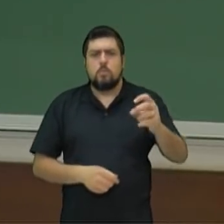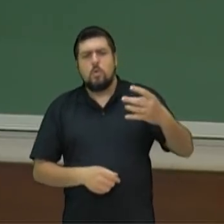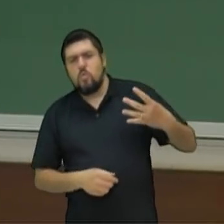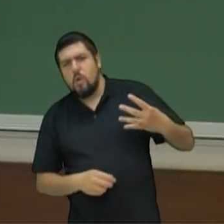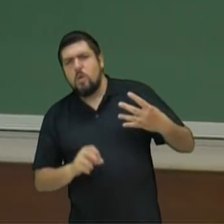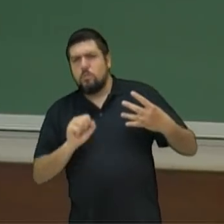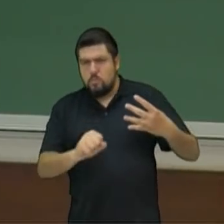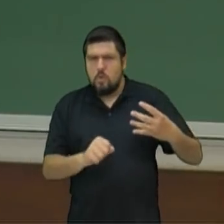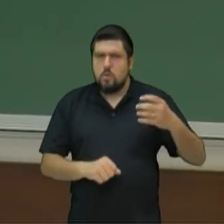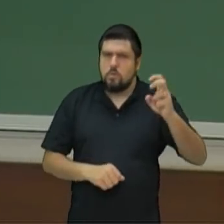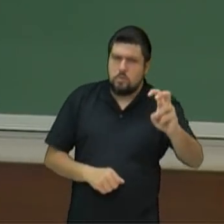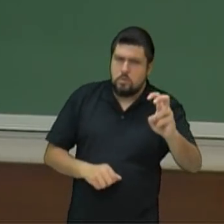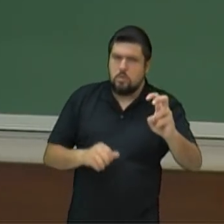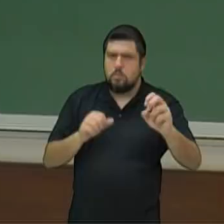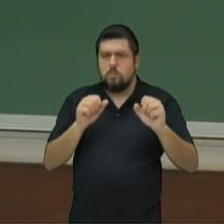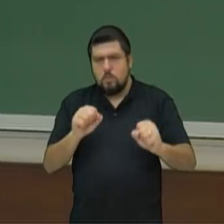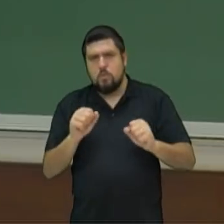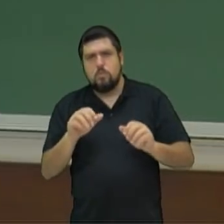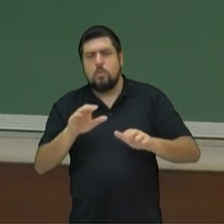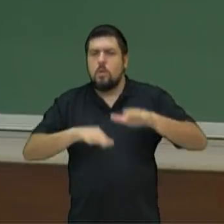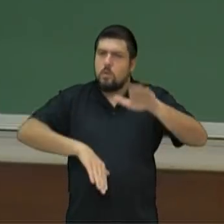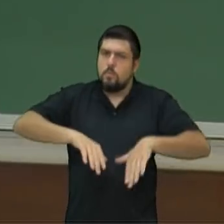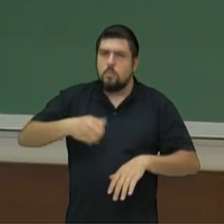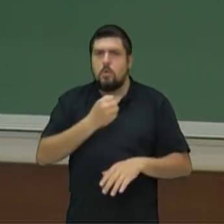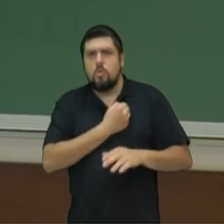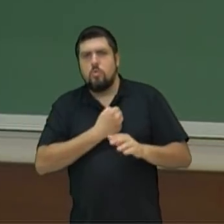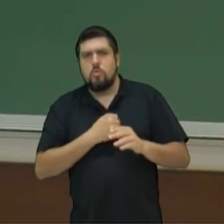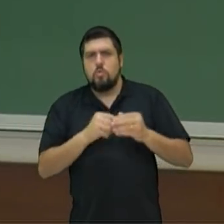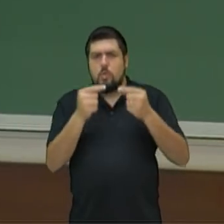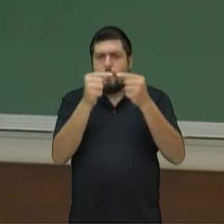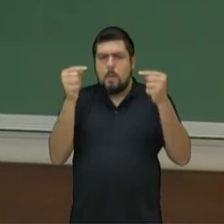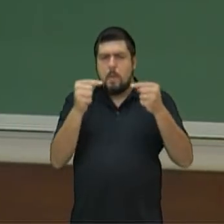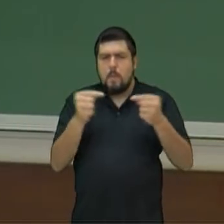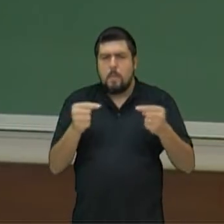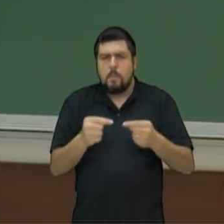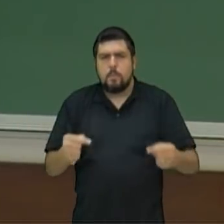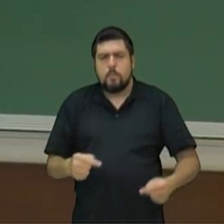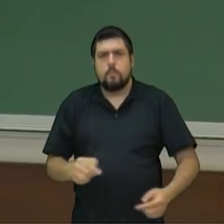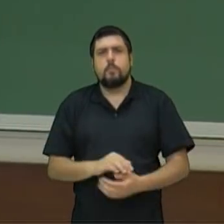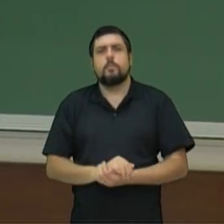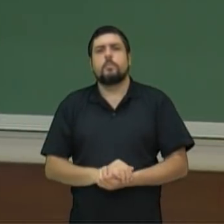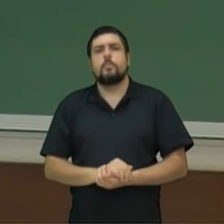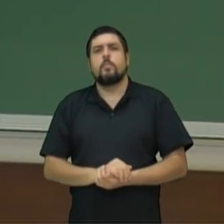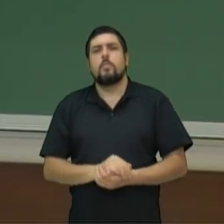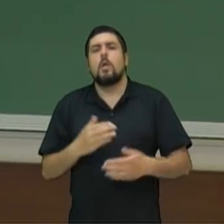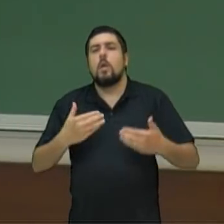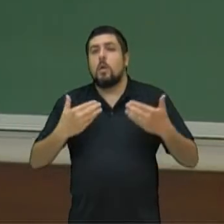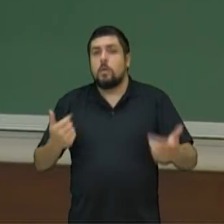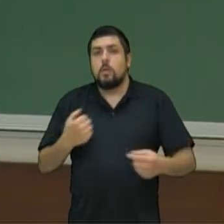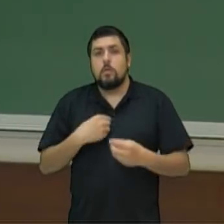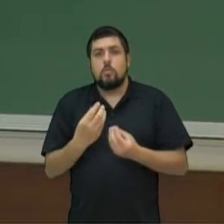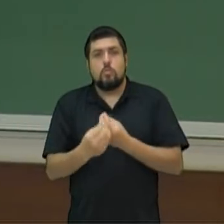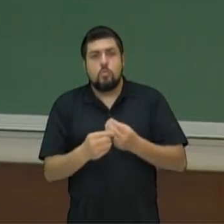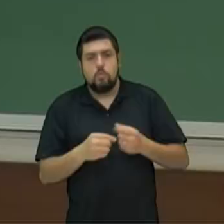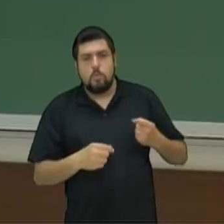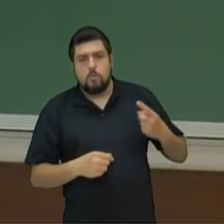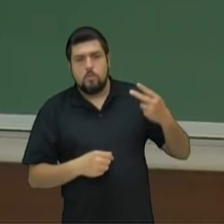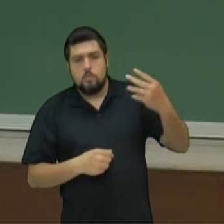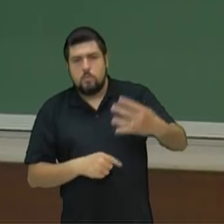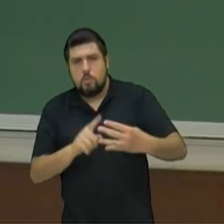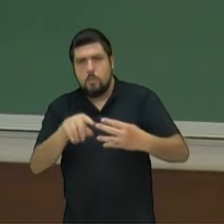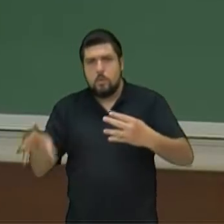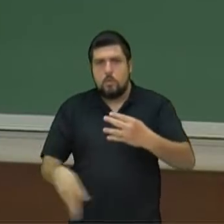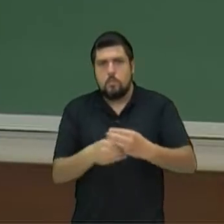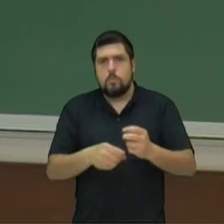depende do número de linhas que você tem, certo? Depende do espaço que você tem. Adicionando mais um parágrafo ao desenvolvimento, o